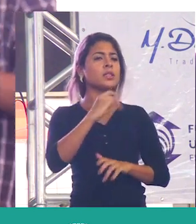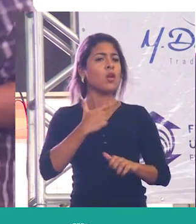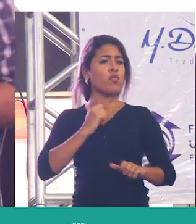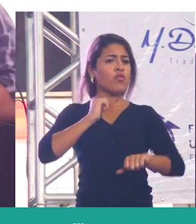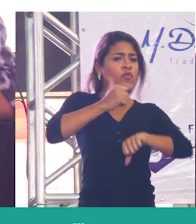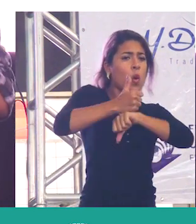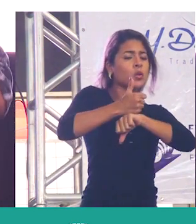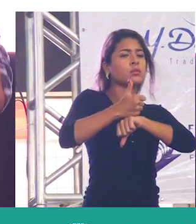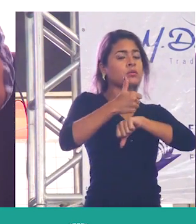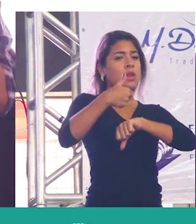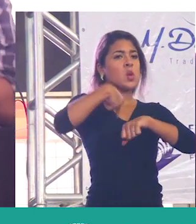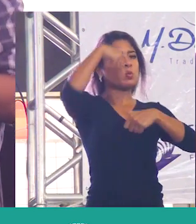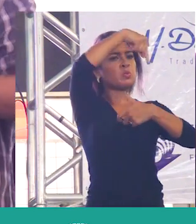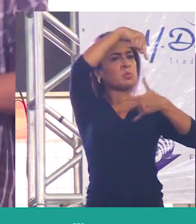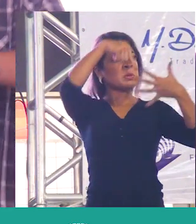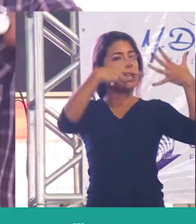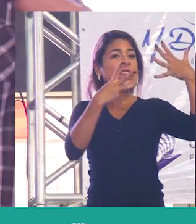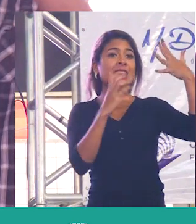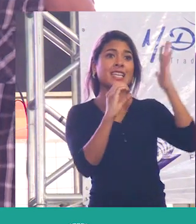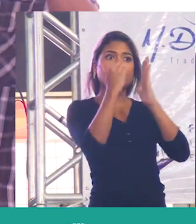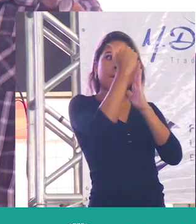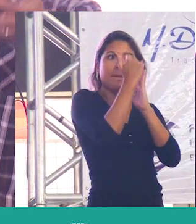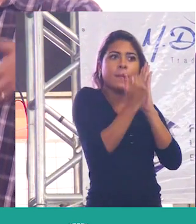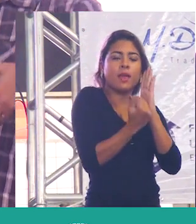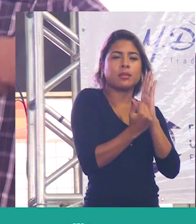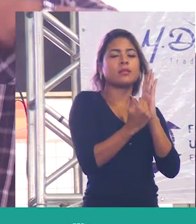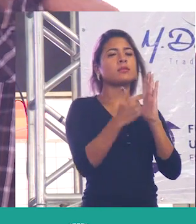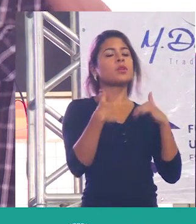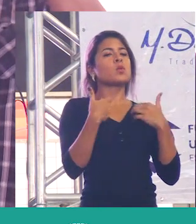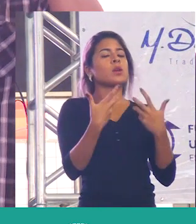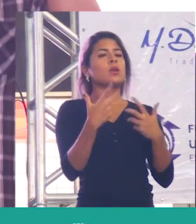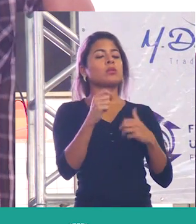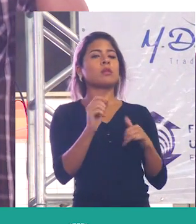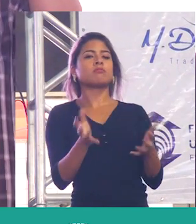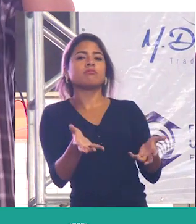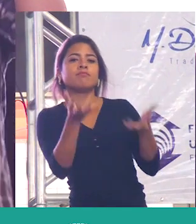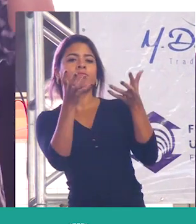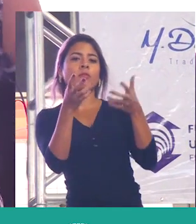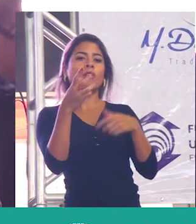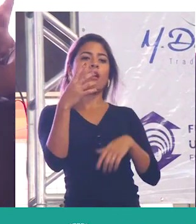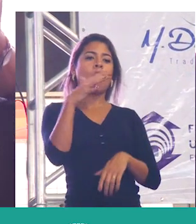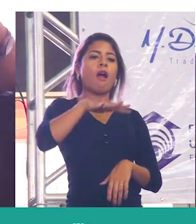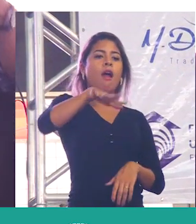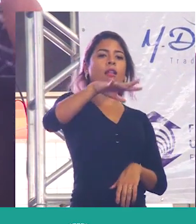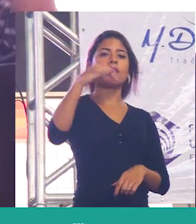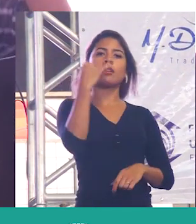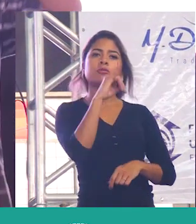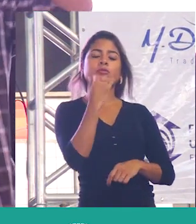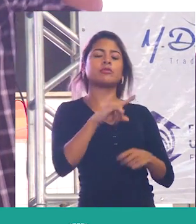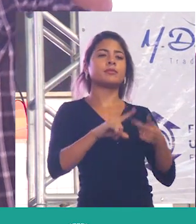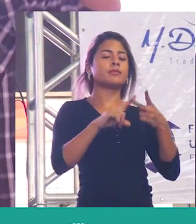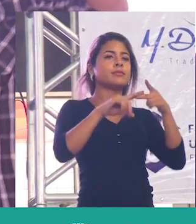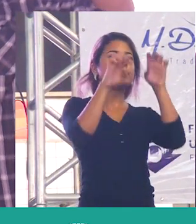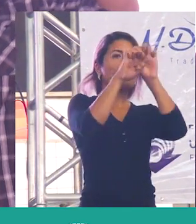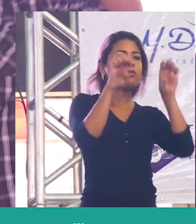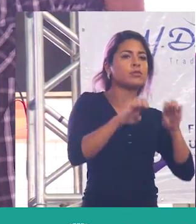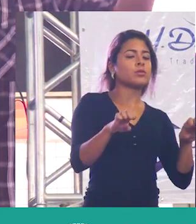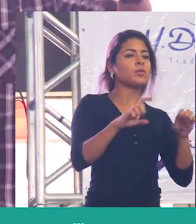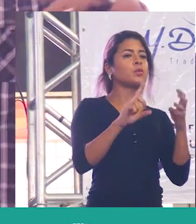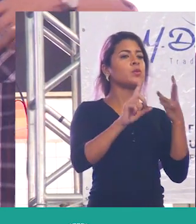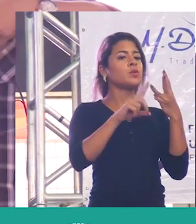30 metas nas áreas de energia, nas áreas de infraestrutura, na área